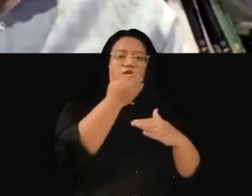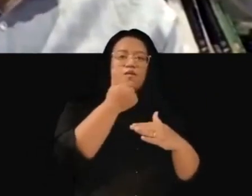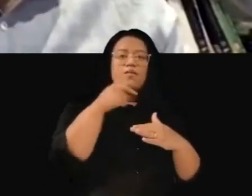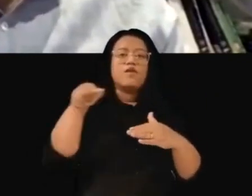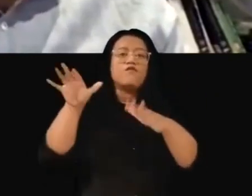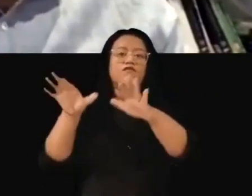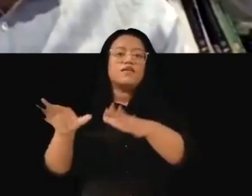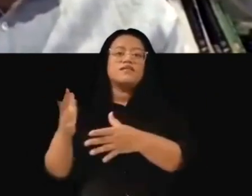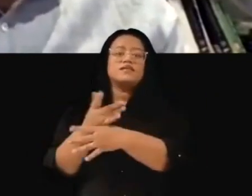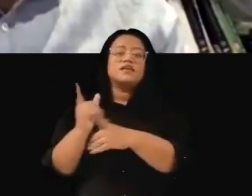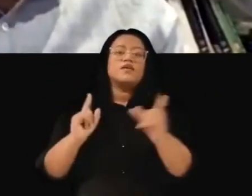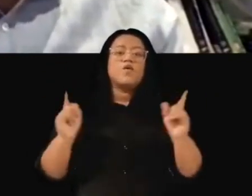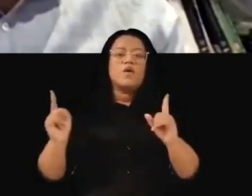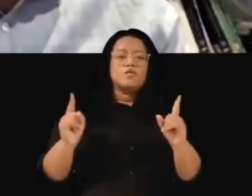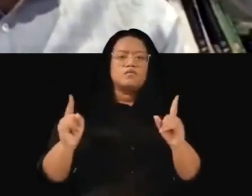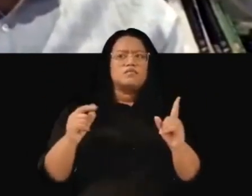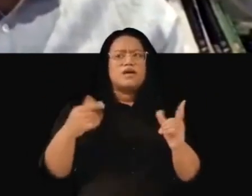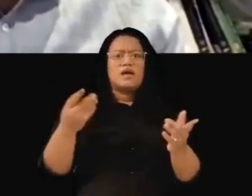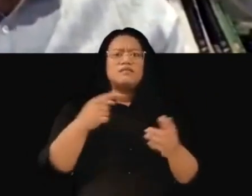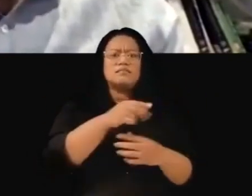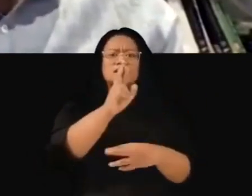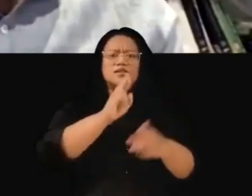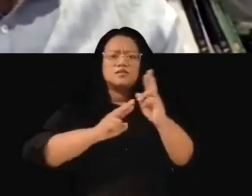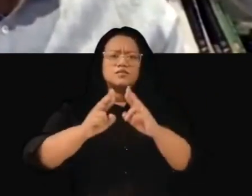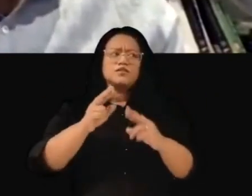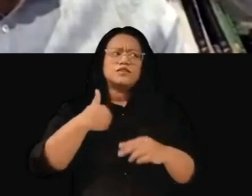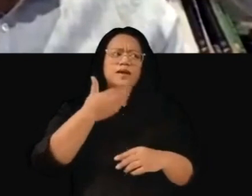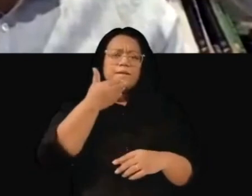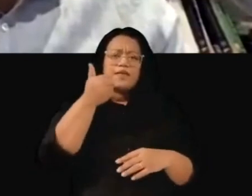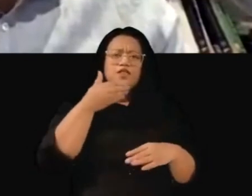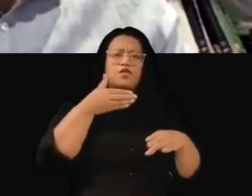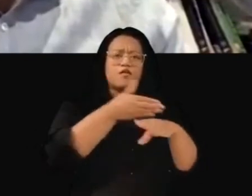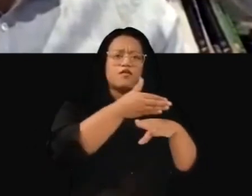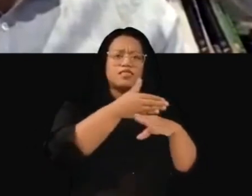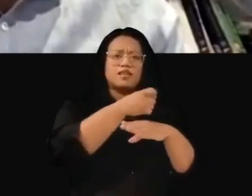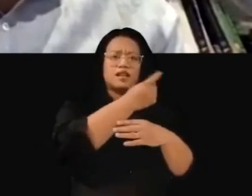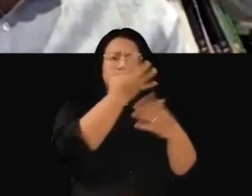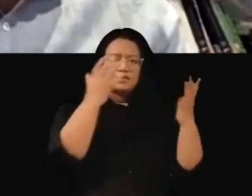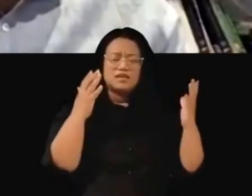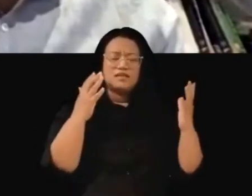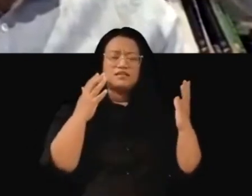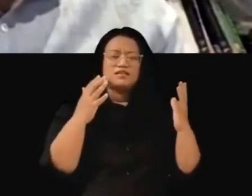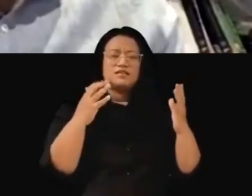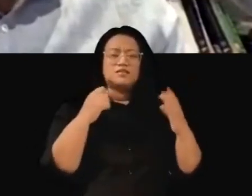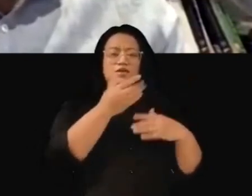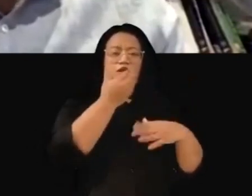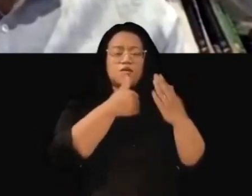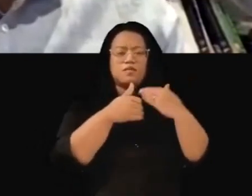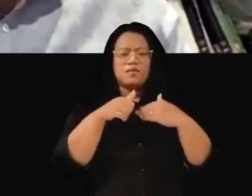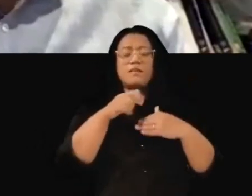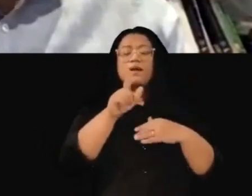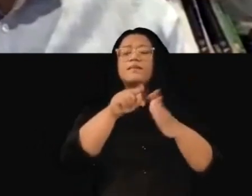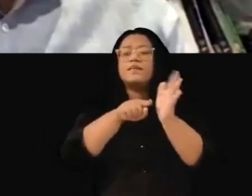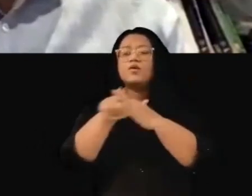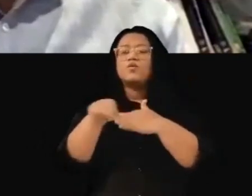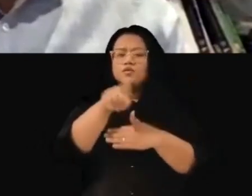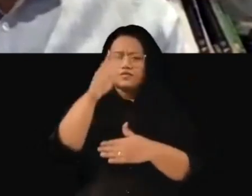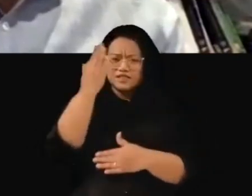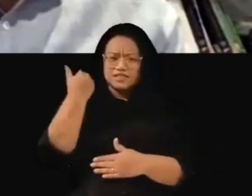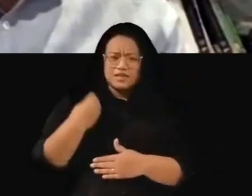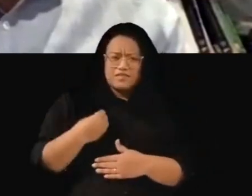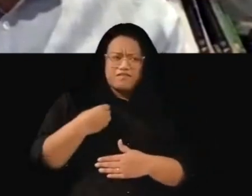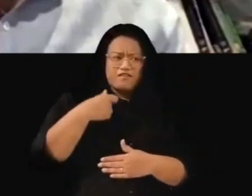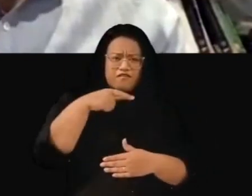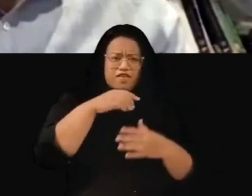alguma maneira, eu vou comer algo, eu vou tomar alguma coisa. Sim. Você sabe, aí eu pergunto, você sabe viver na floresta? Não.